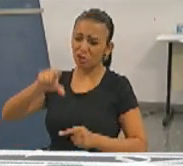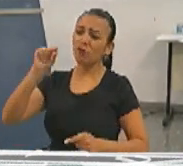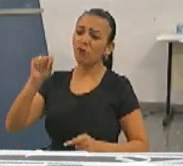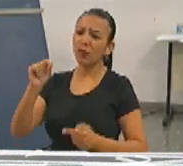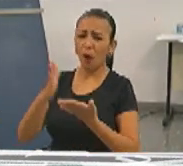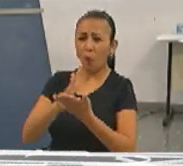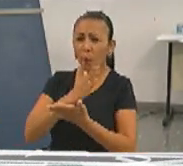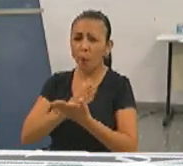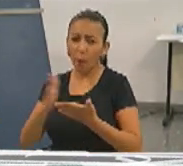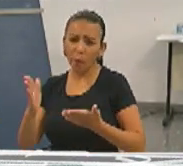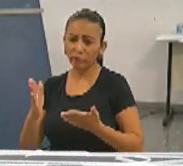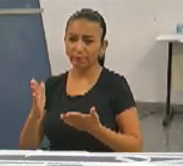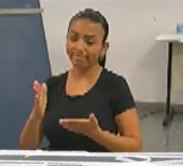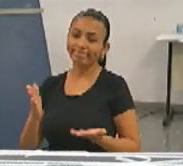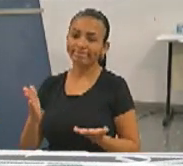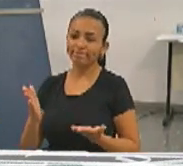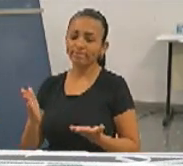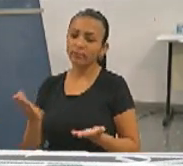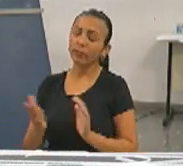ele tomou